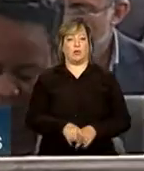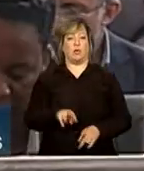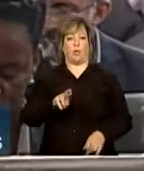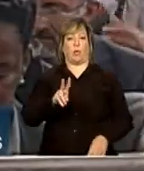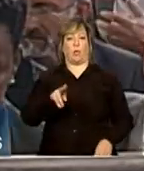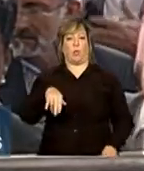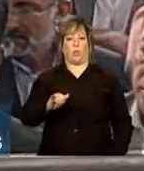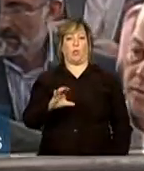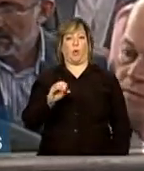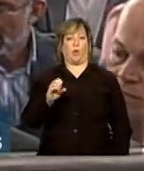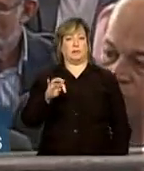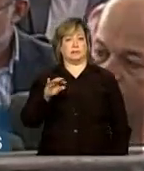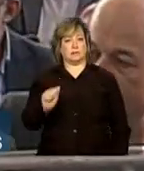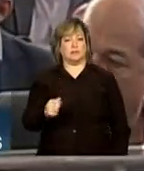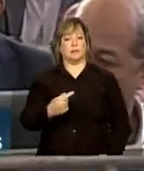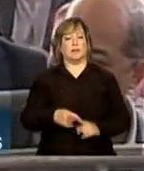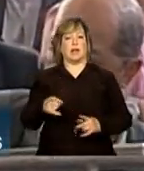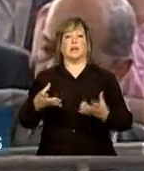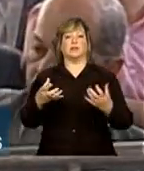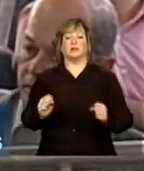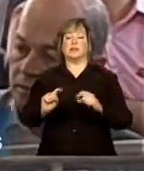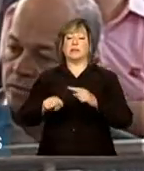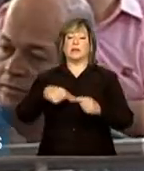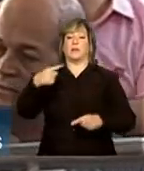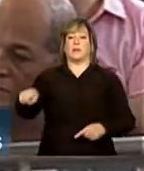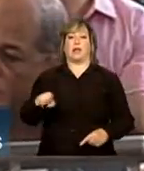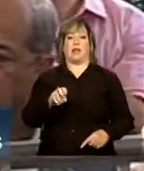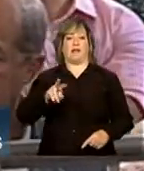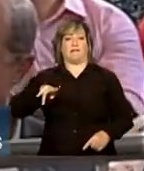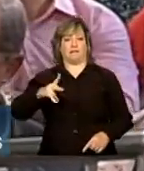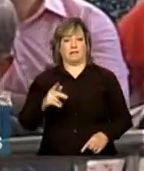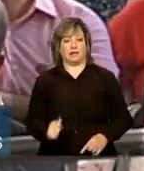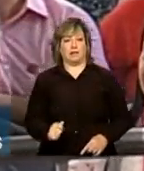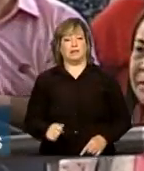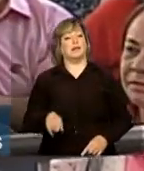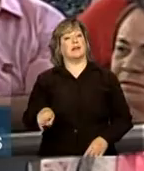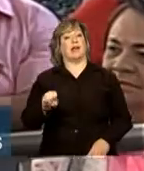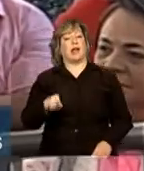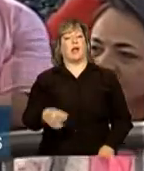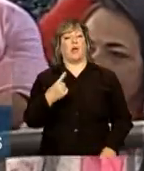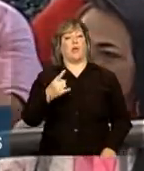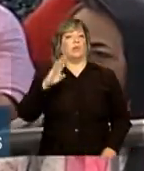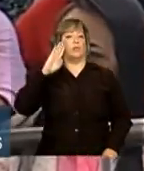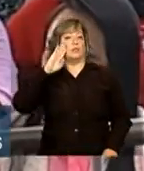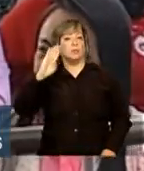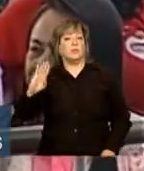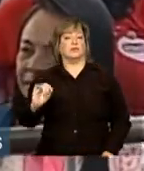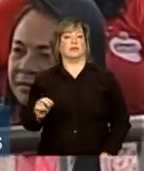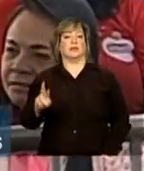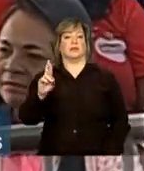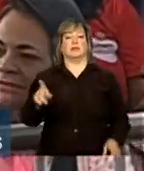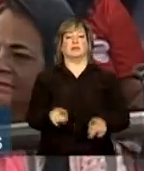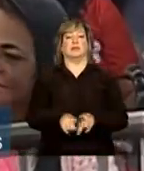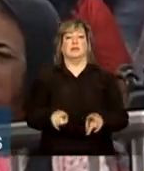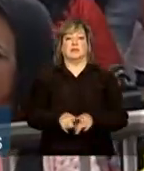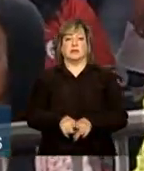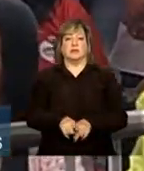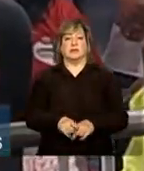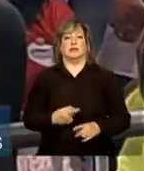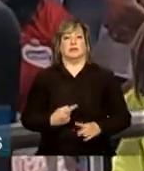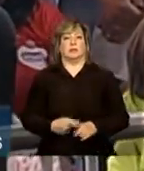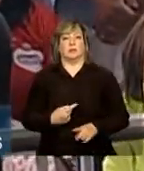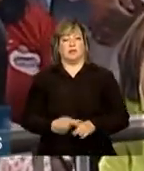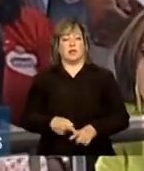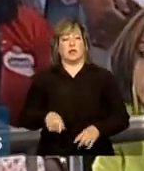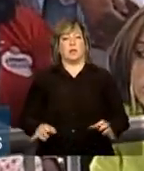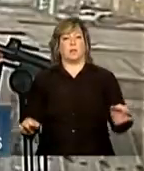que assumiu depois da Evinha e é um dos grandes responsáveis também pela conclusão